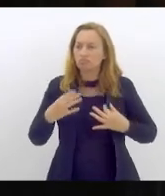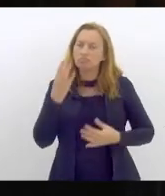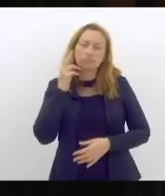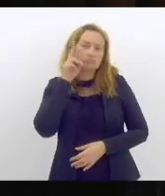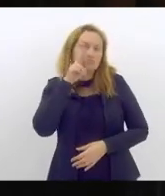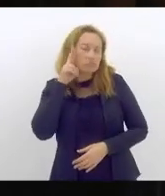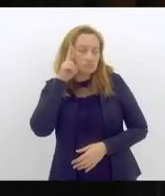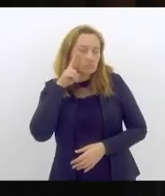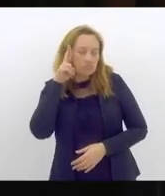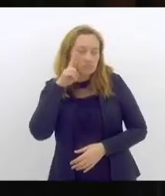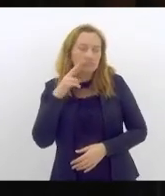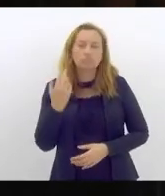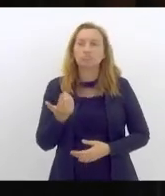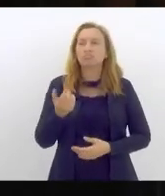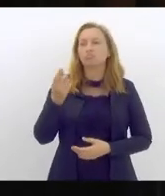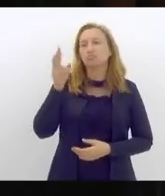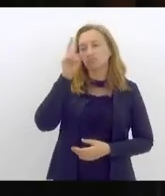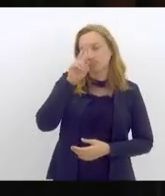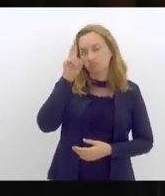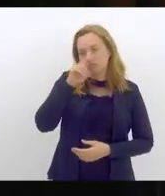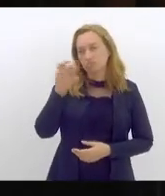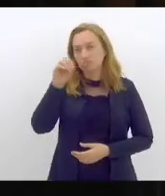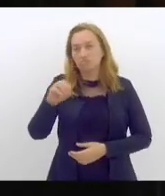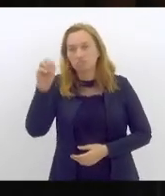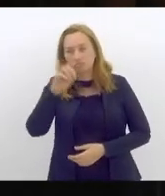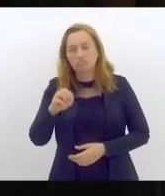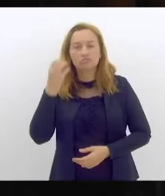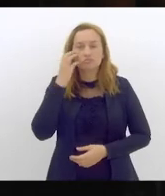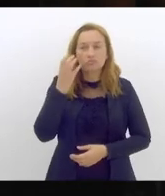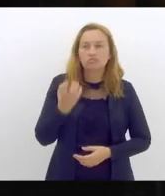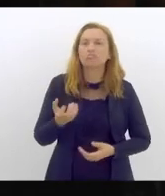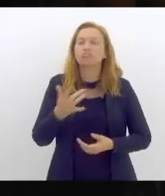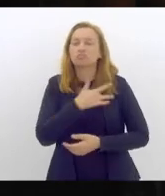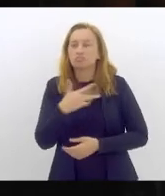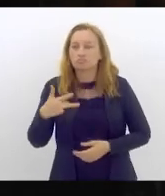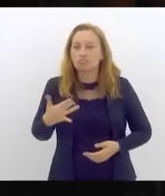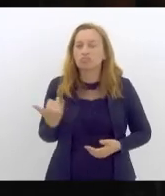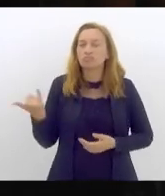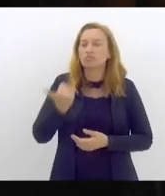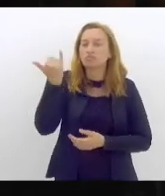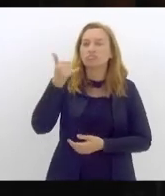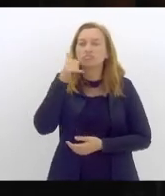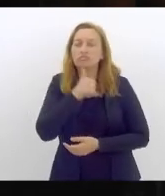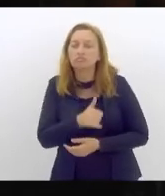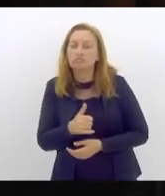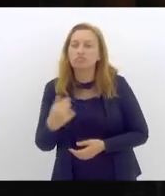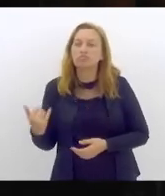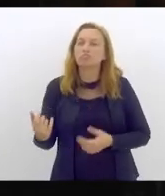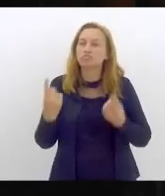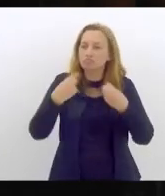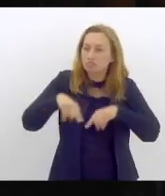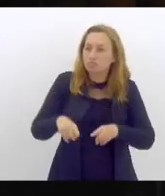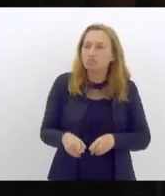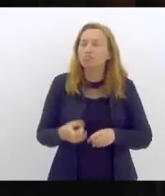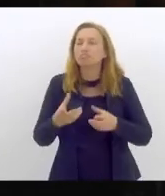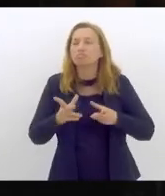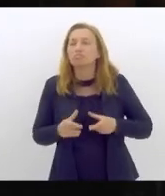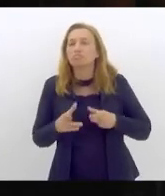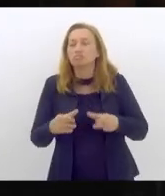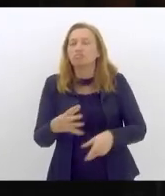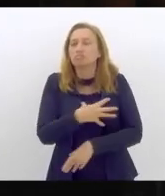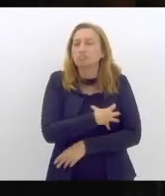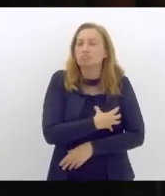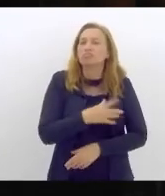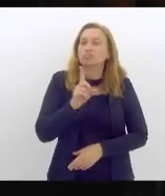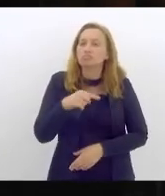para lembrar do Outubro Rosa da importância da Saúde da Mulher da importância do combate ao câncer de mama